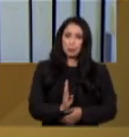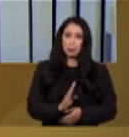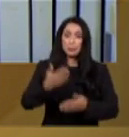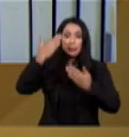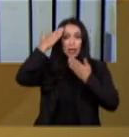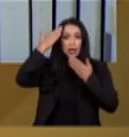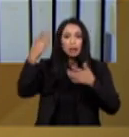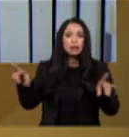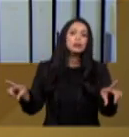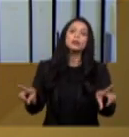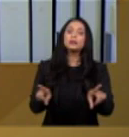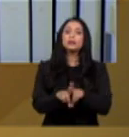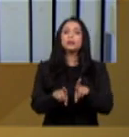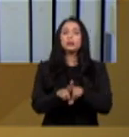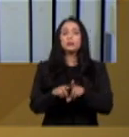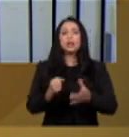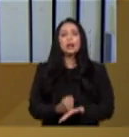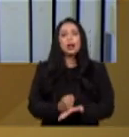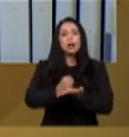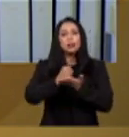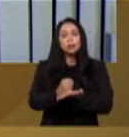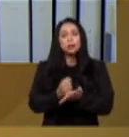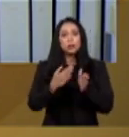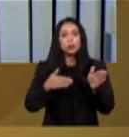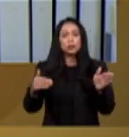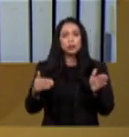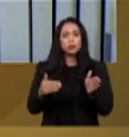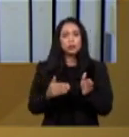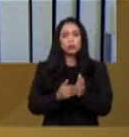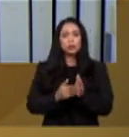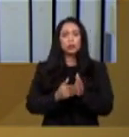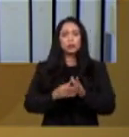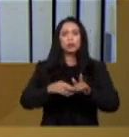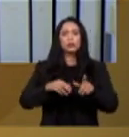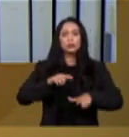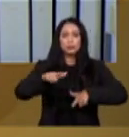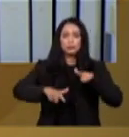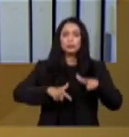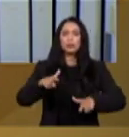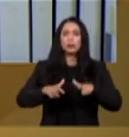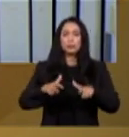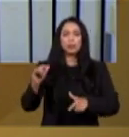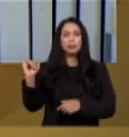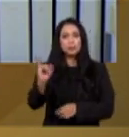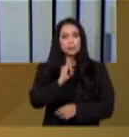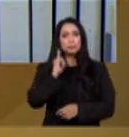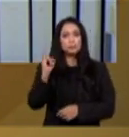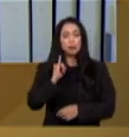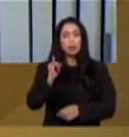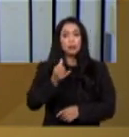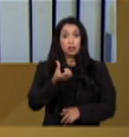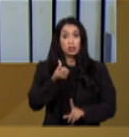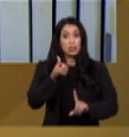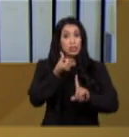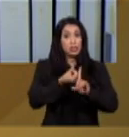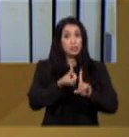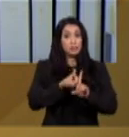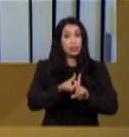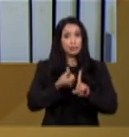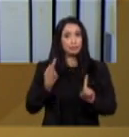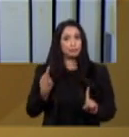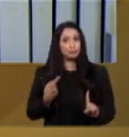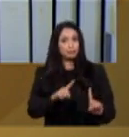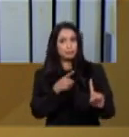a contribuição imprescindível, como já disse, das funções essenciais à justiça. Foi um semestre de grandes